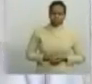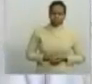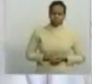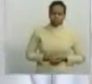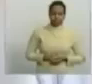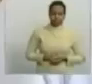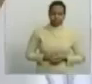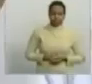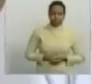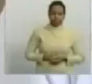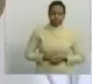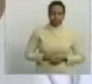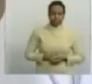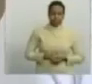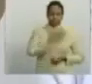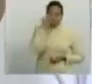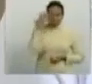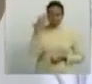calar.